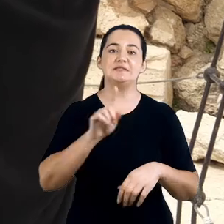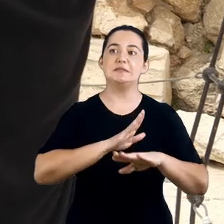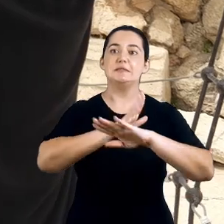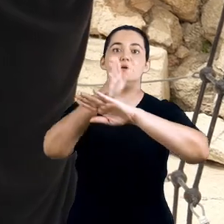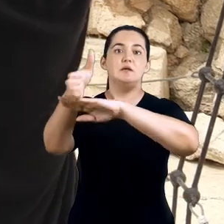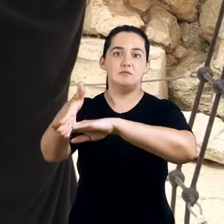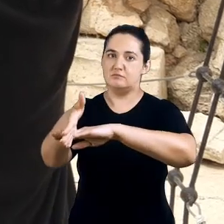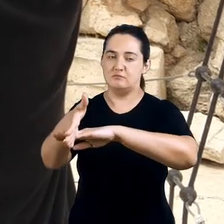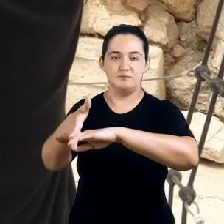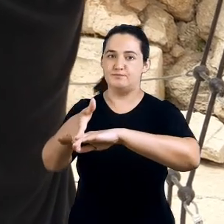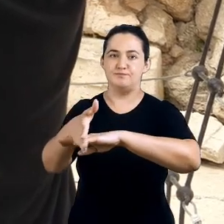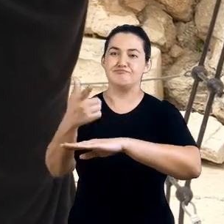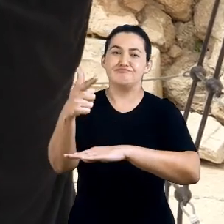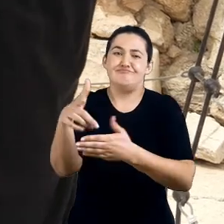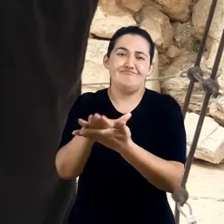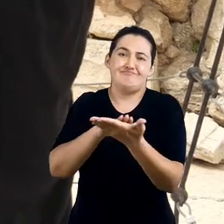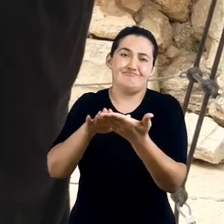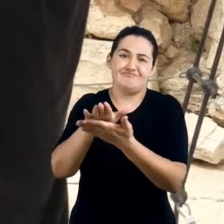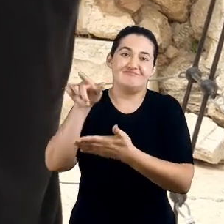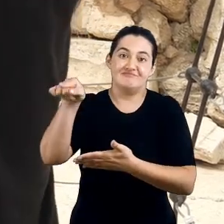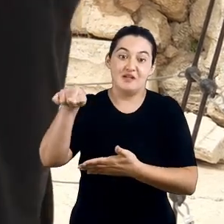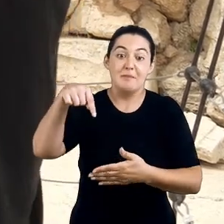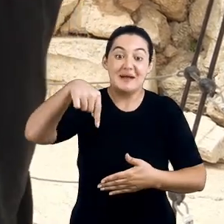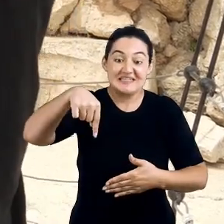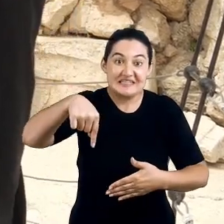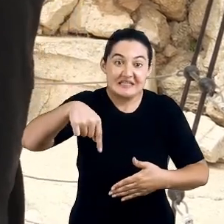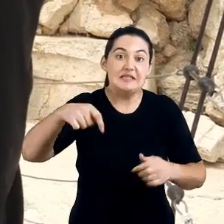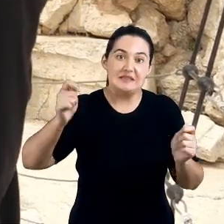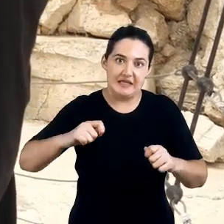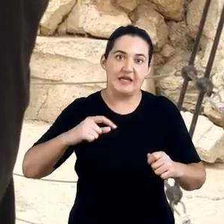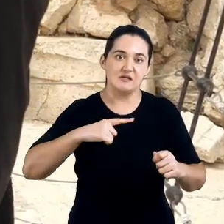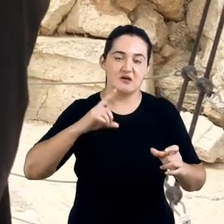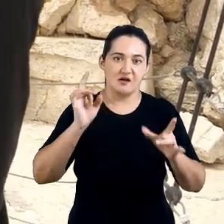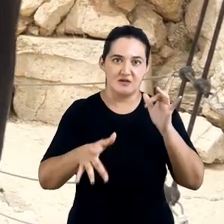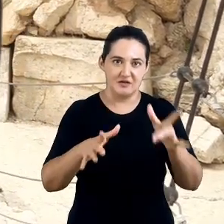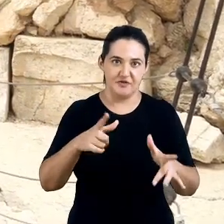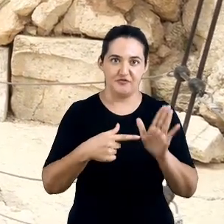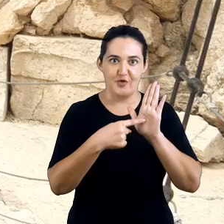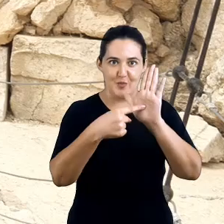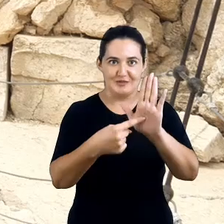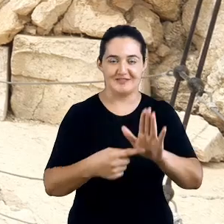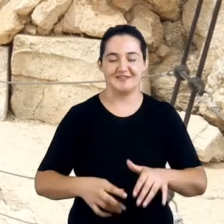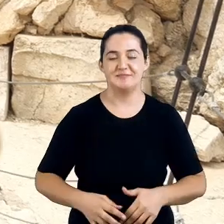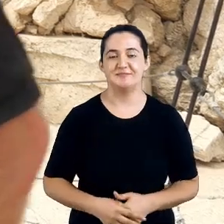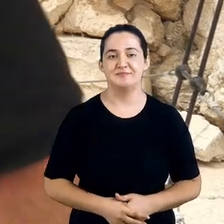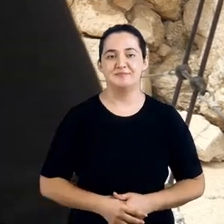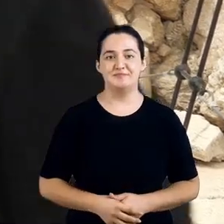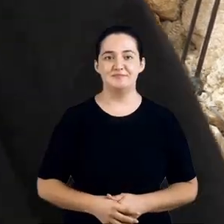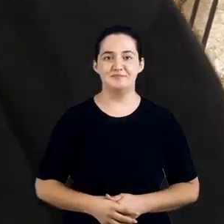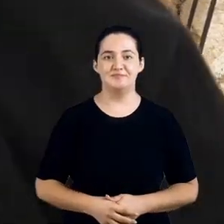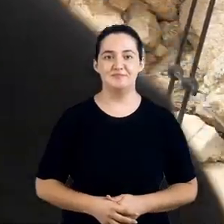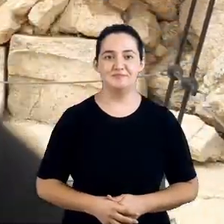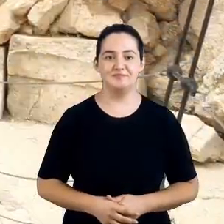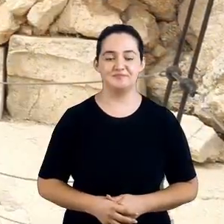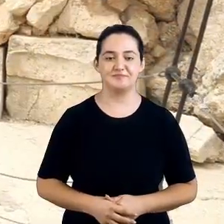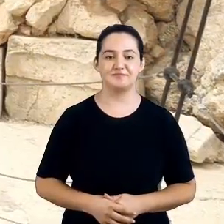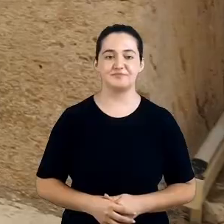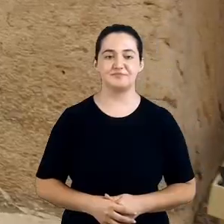ir até a área do templo, porque não há nada para ver lá. Mas aqui nos escombros, nas ruínas, sim. Deixa eu mostrar então algo. Vamos lá.